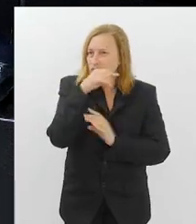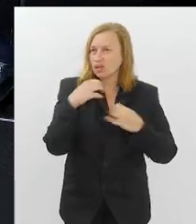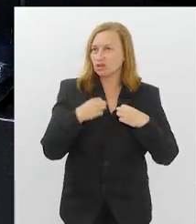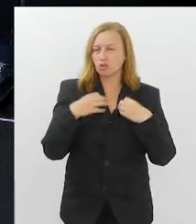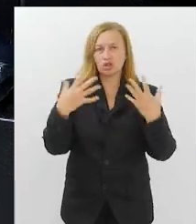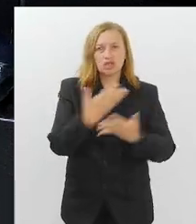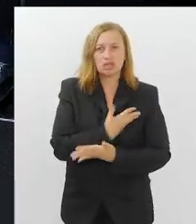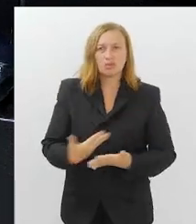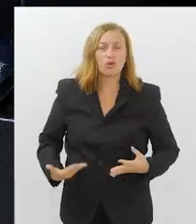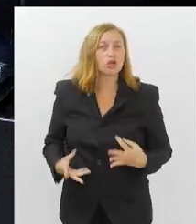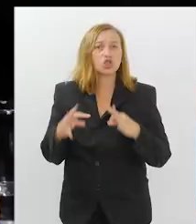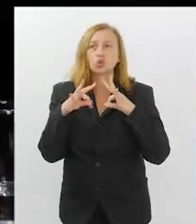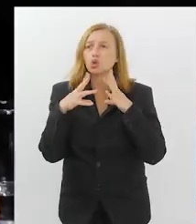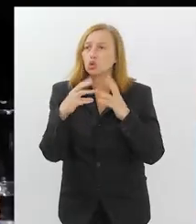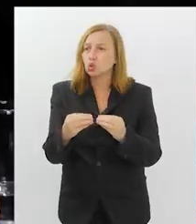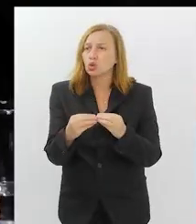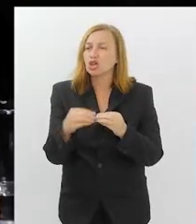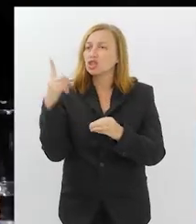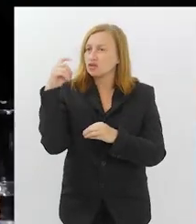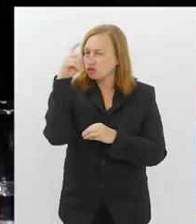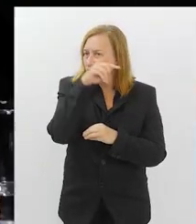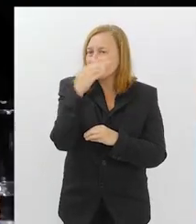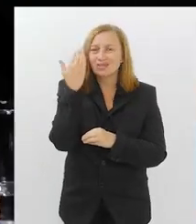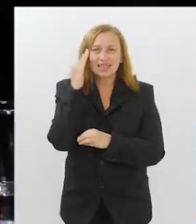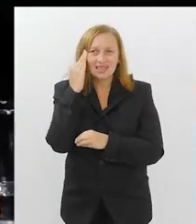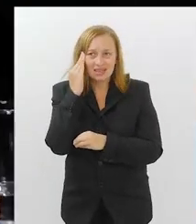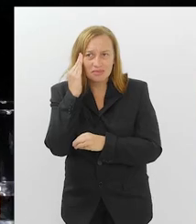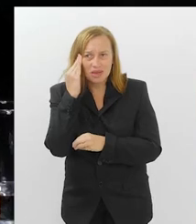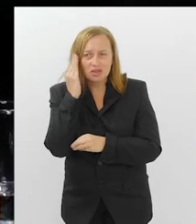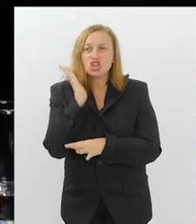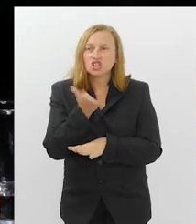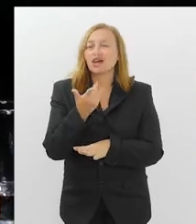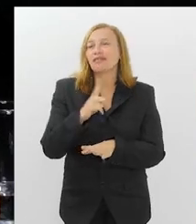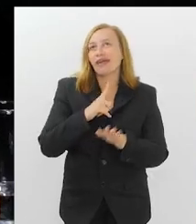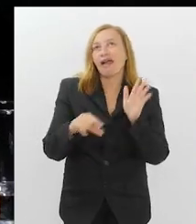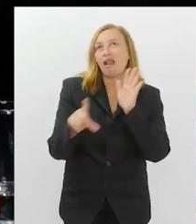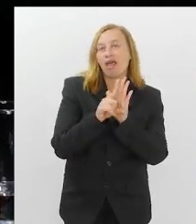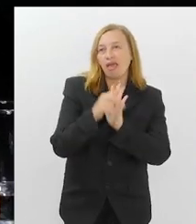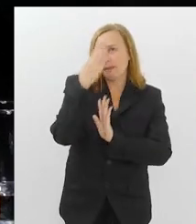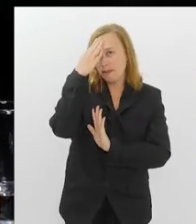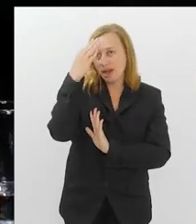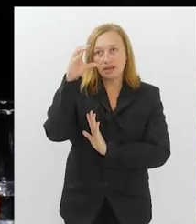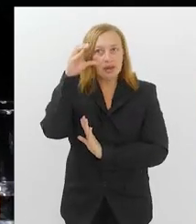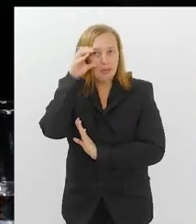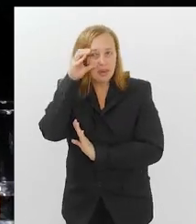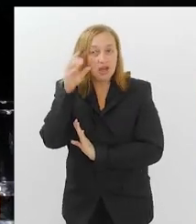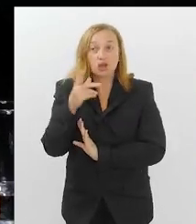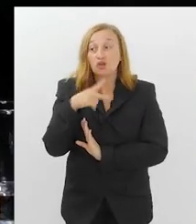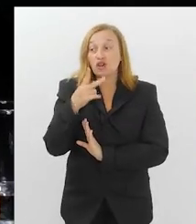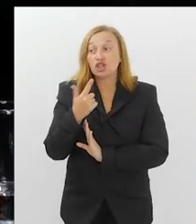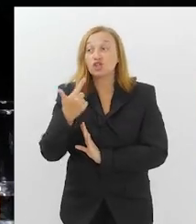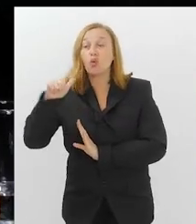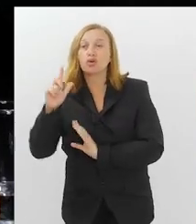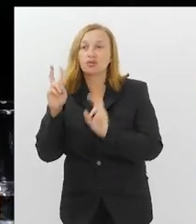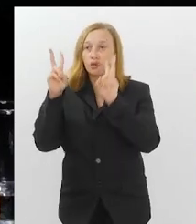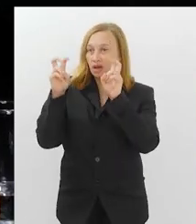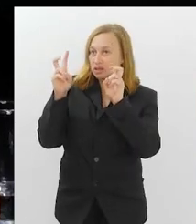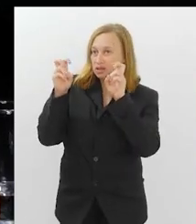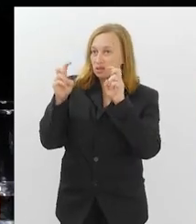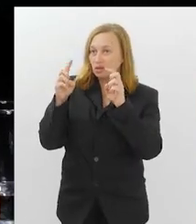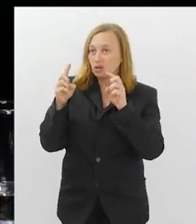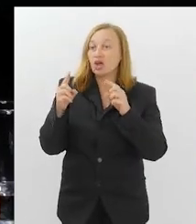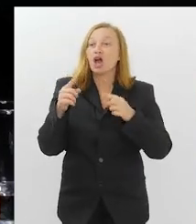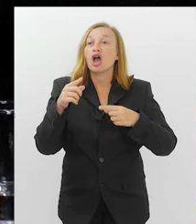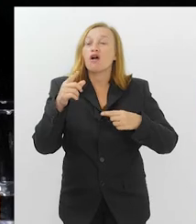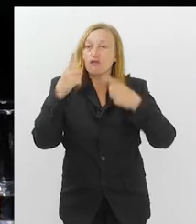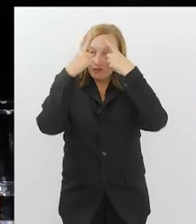dificuldade, trazendo audiências públicas e tudo mais, porque a dificuldade do entendimento... Não, já existe a Lei Maria da Penha, estou falando de outro recorte,